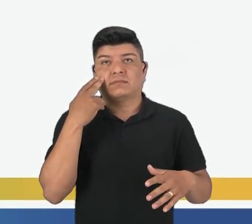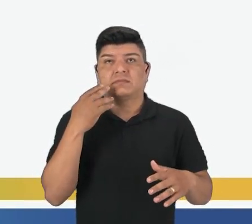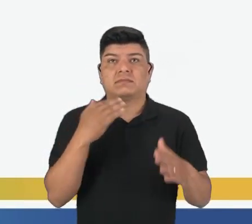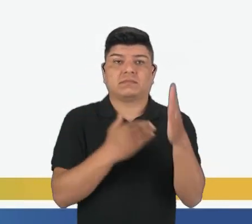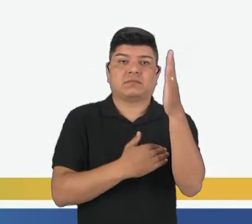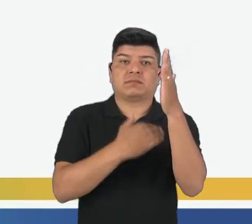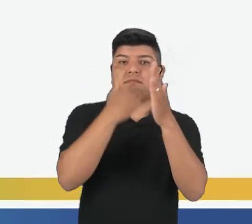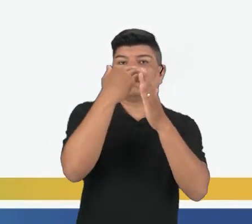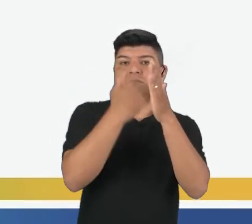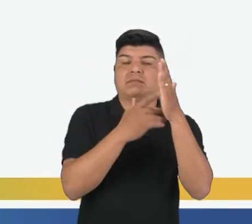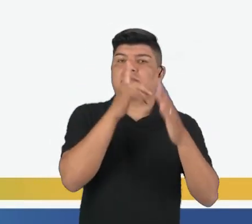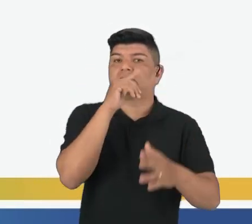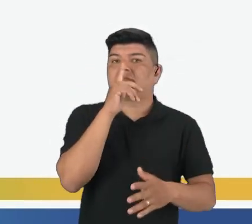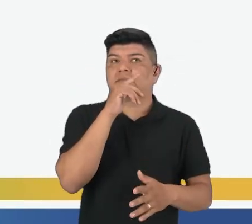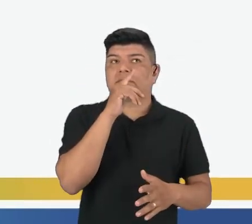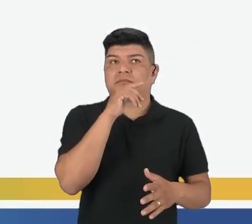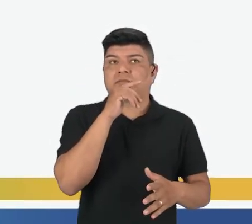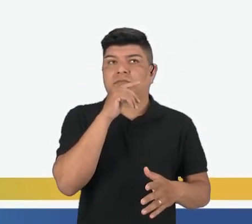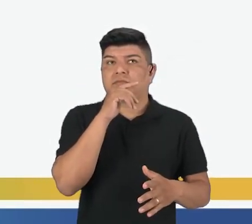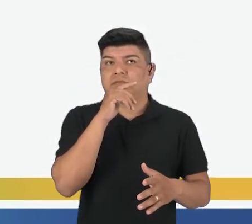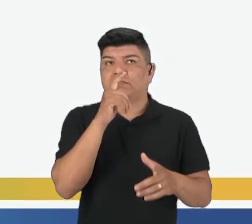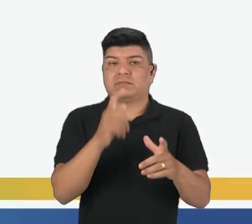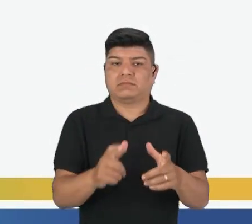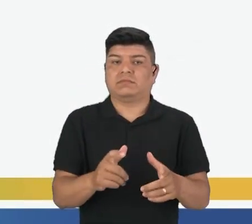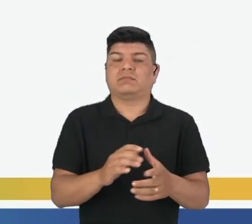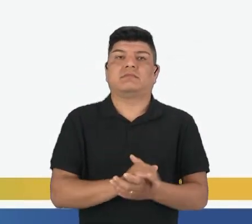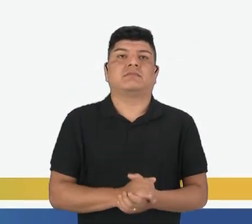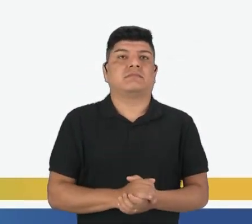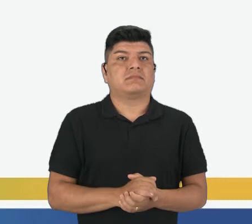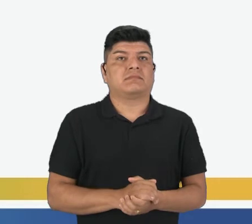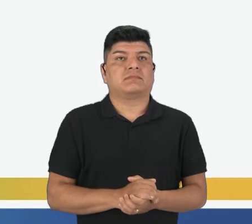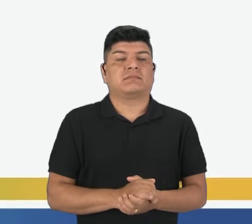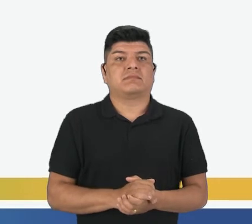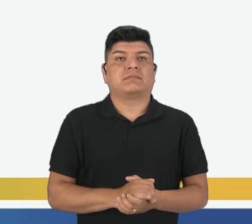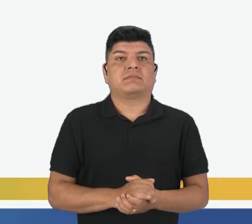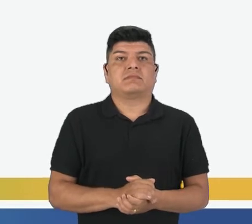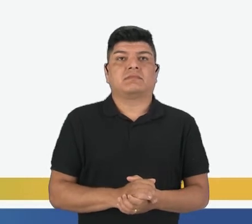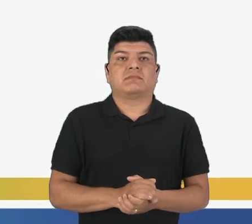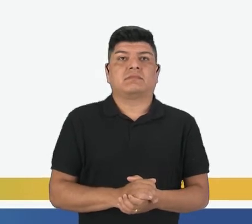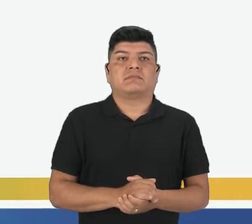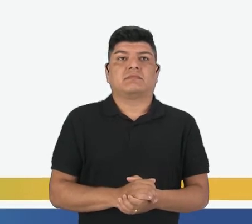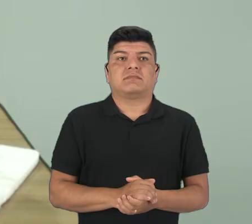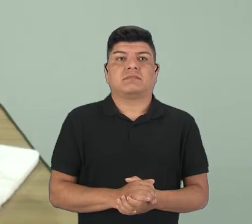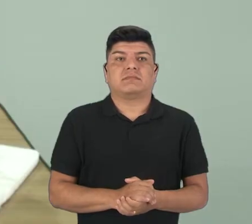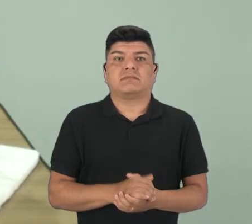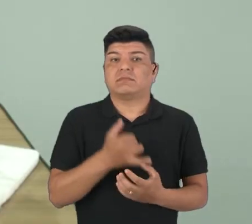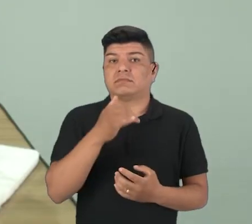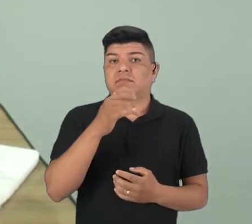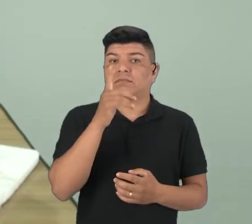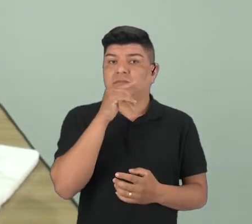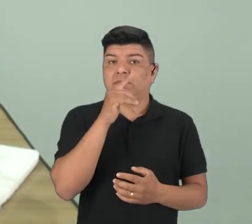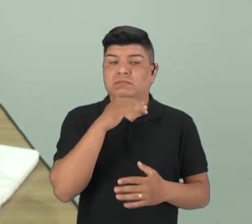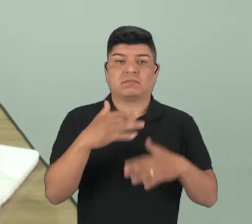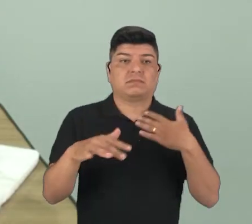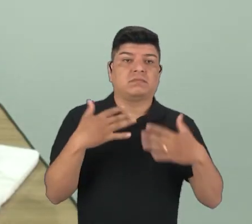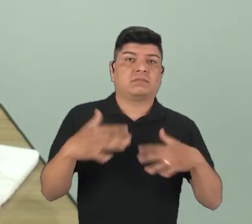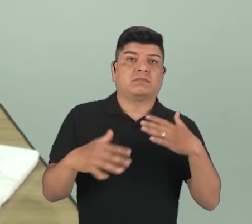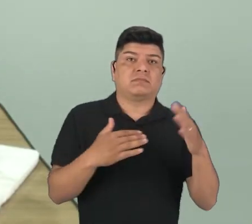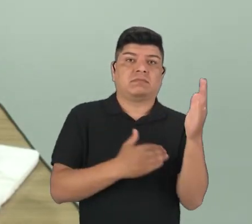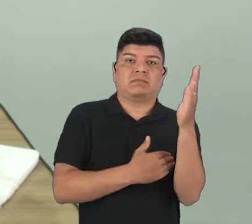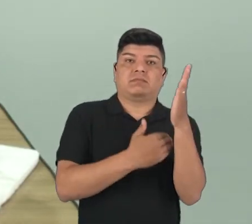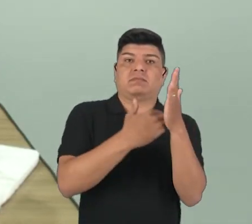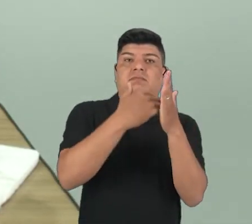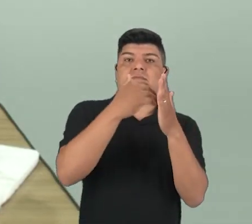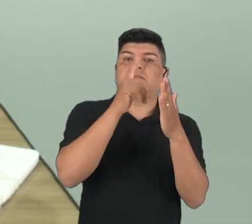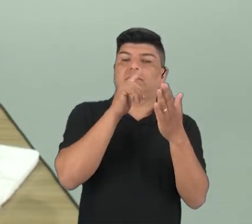do nível da água em um local. Ou seja, a força da água, o movimento de subida, né,